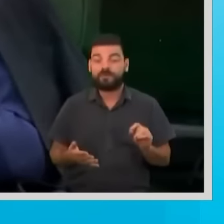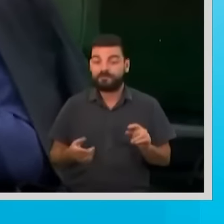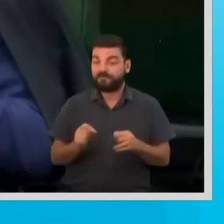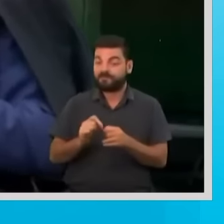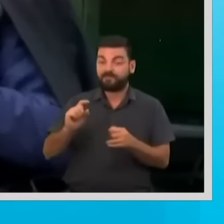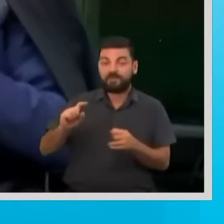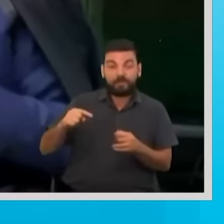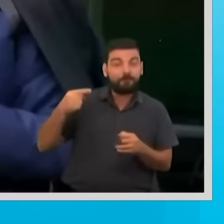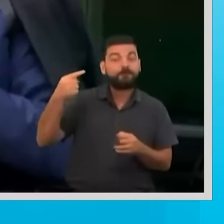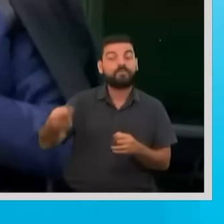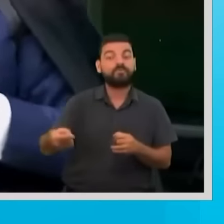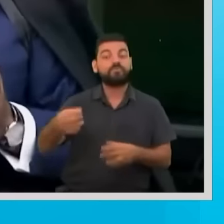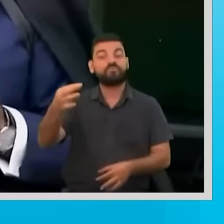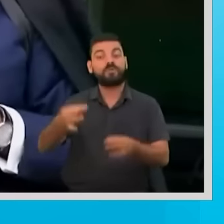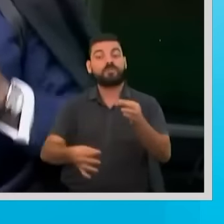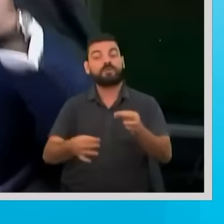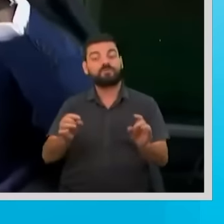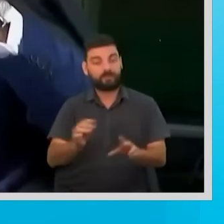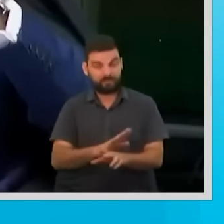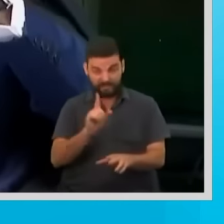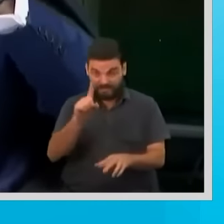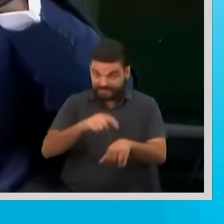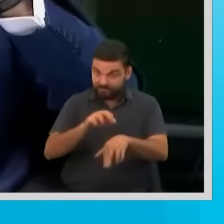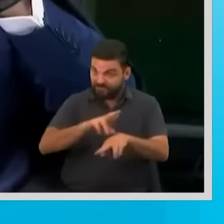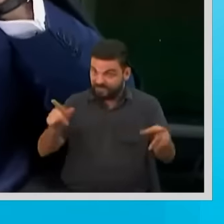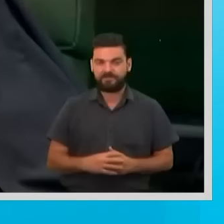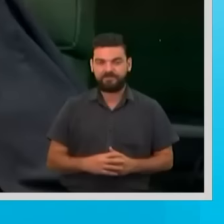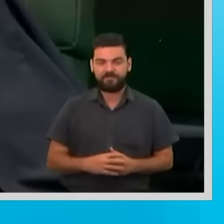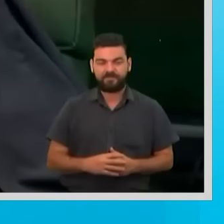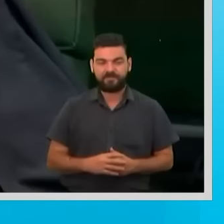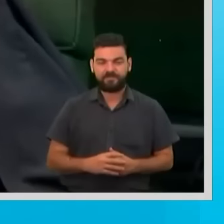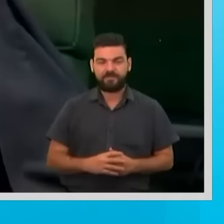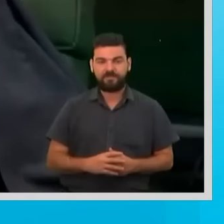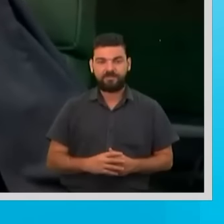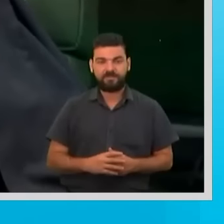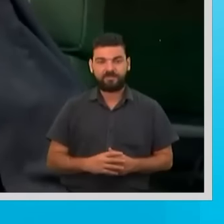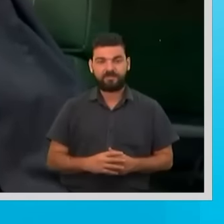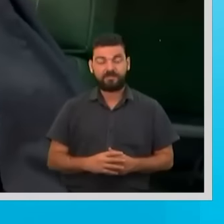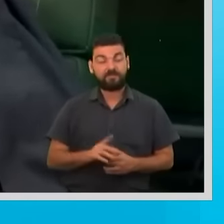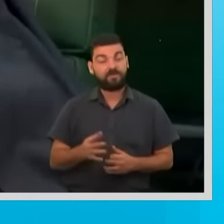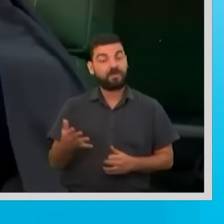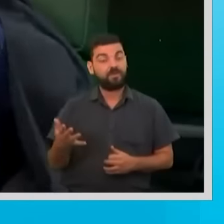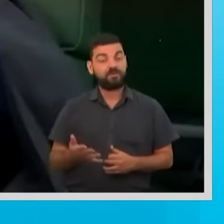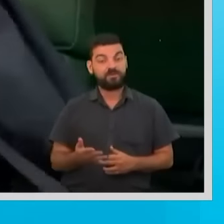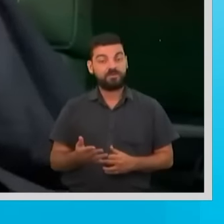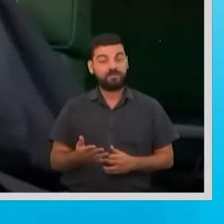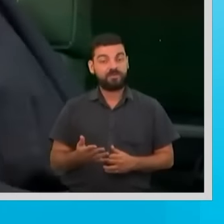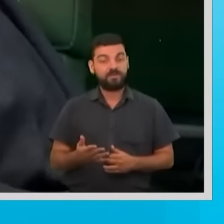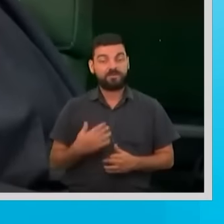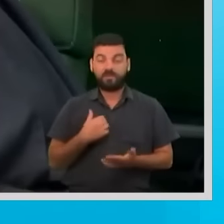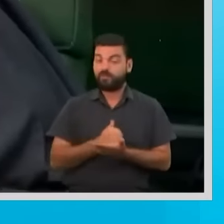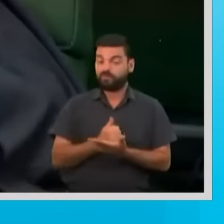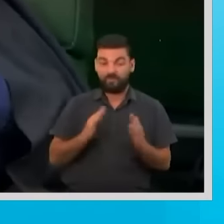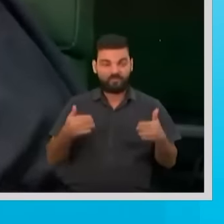suspensão a a gente tá sujeito a todos esses reflexos a todas essas manifestações eh E agora fica realmente uma